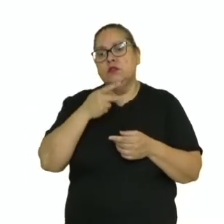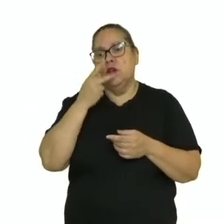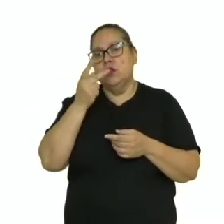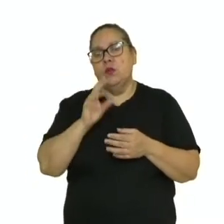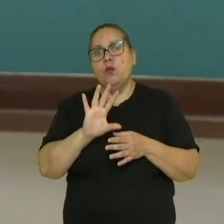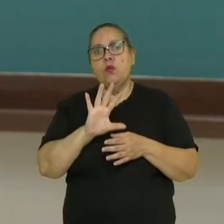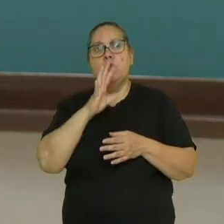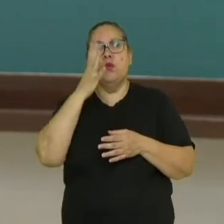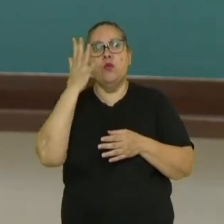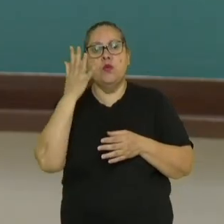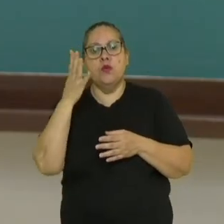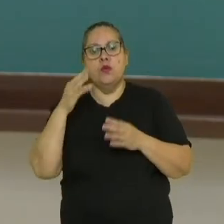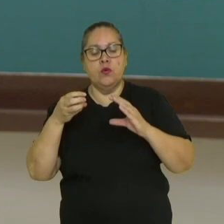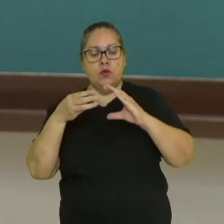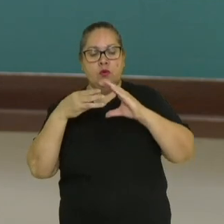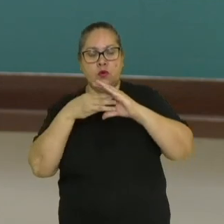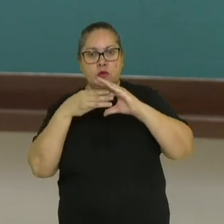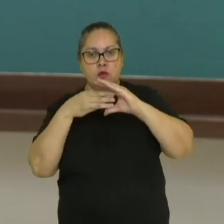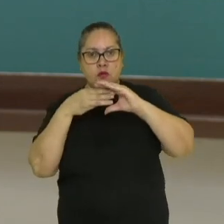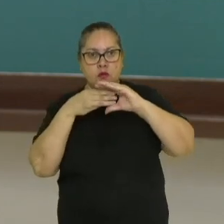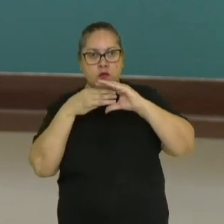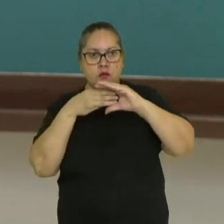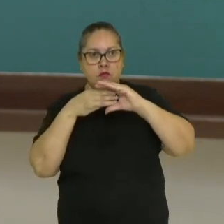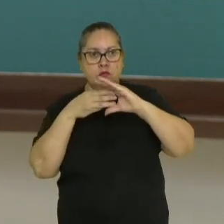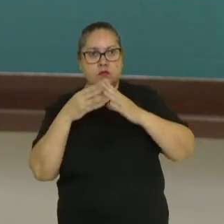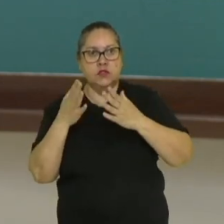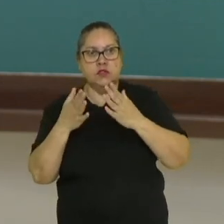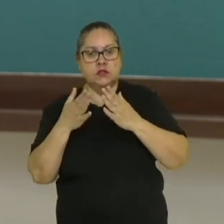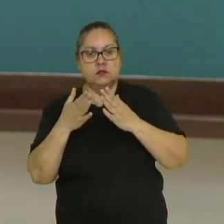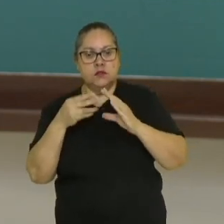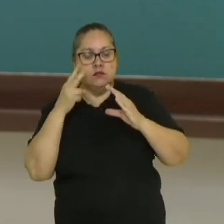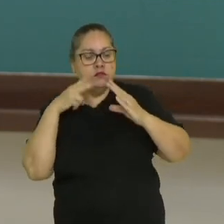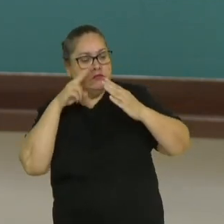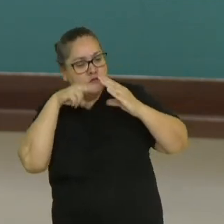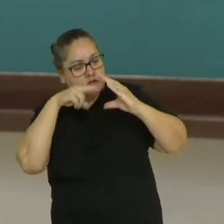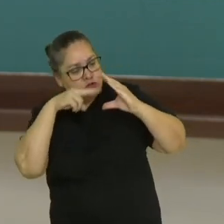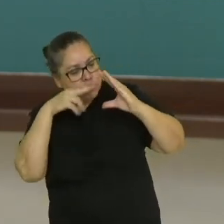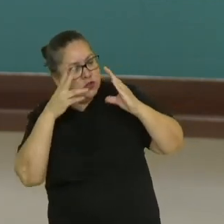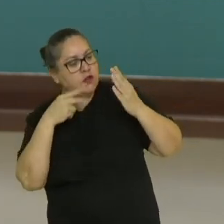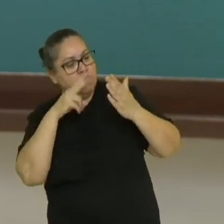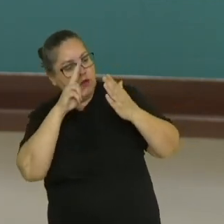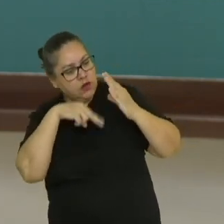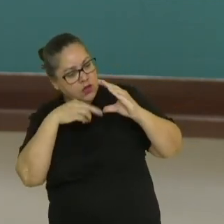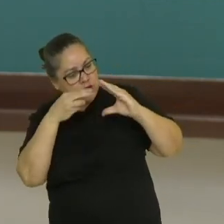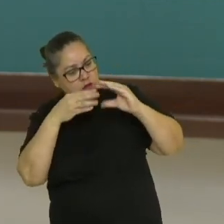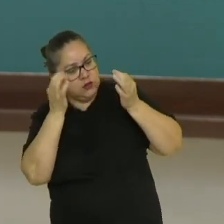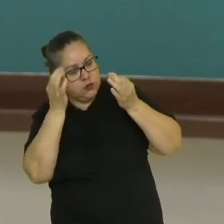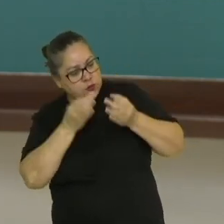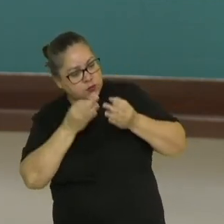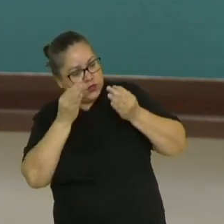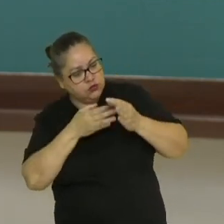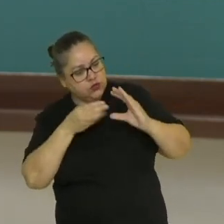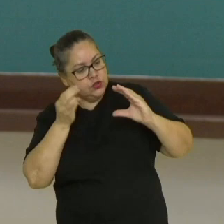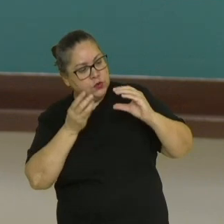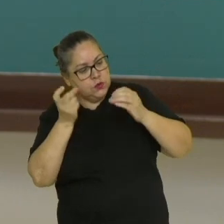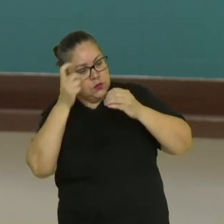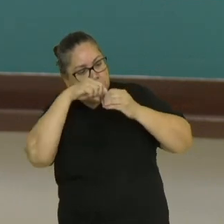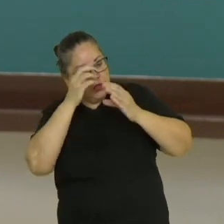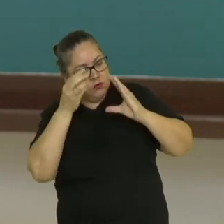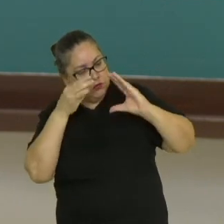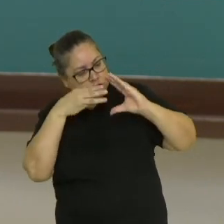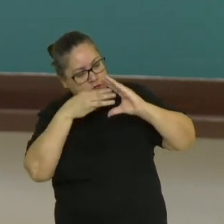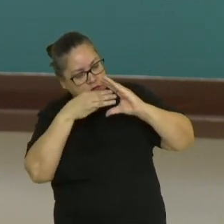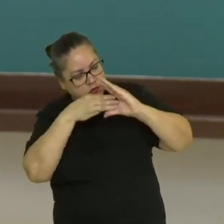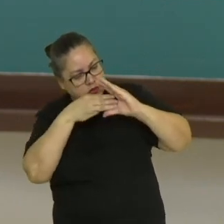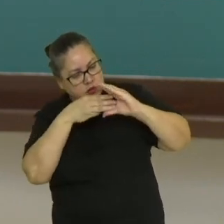quando a célula tem aquele mecanismo de checagem, ela vai olhar para ver se está tudo certo, se